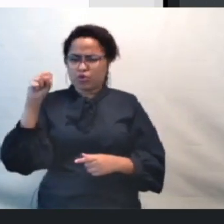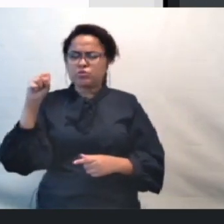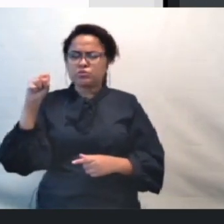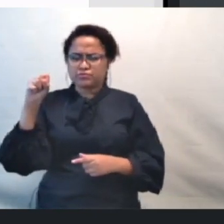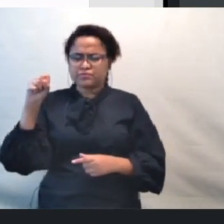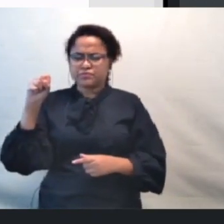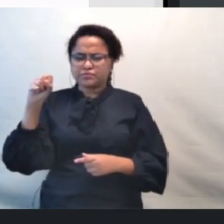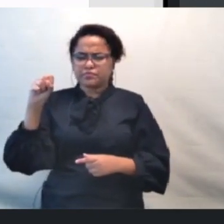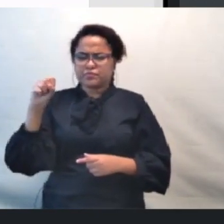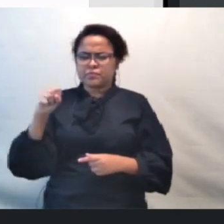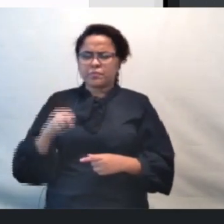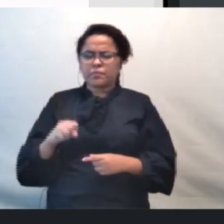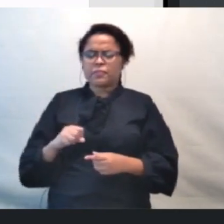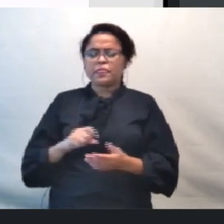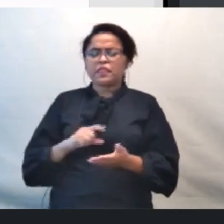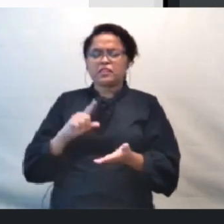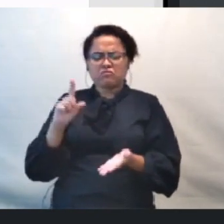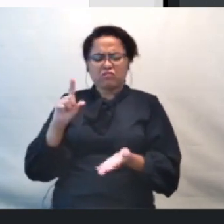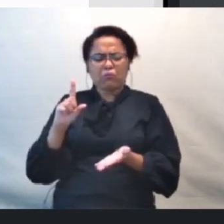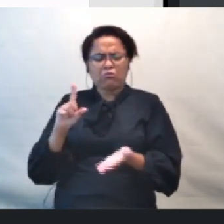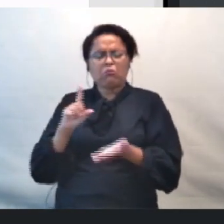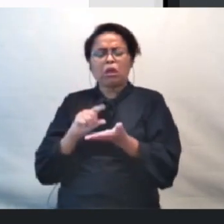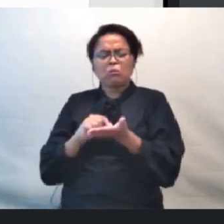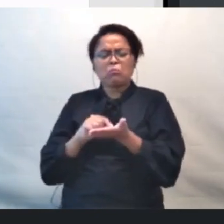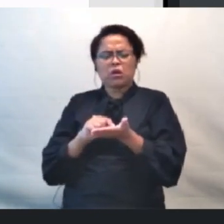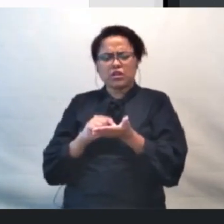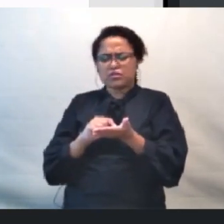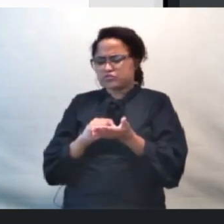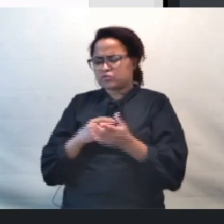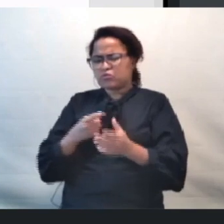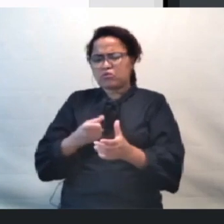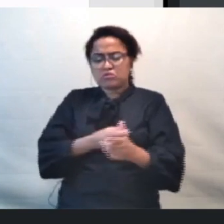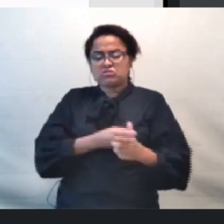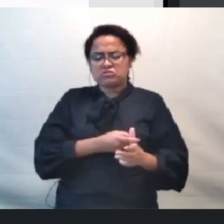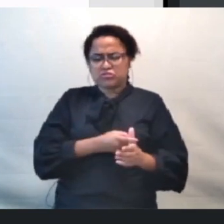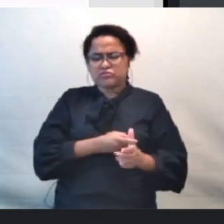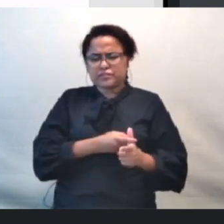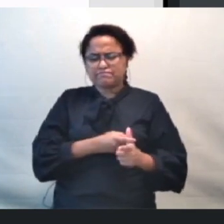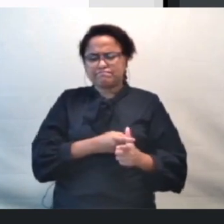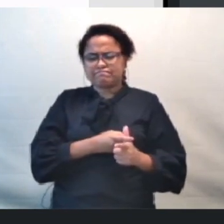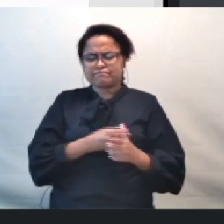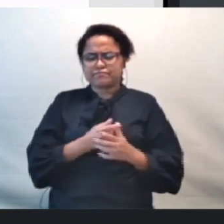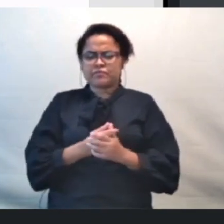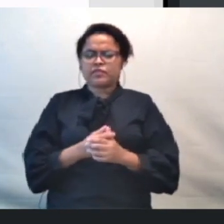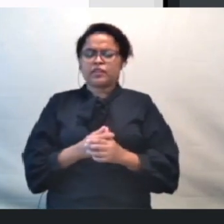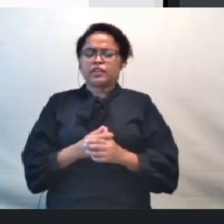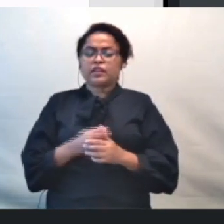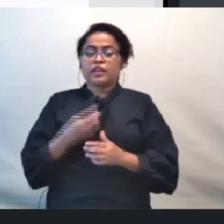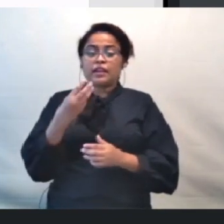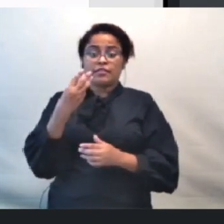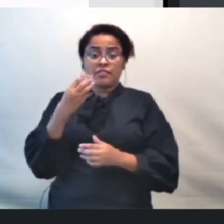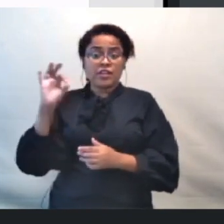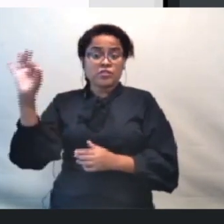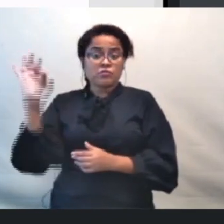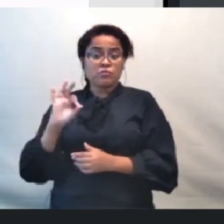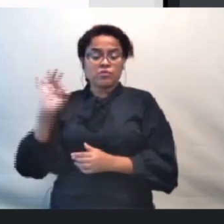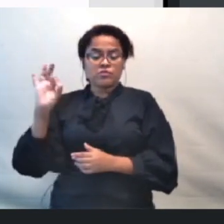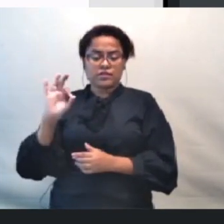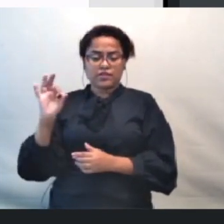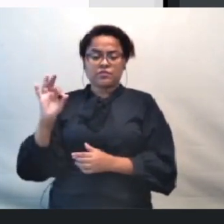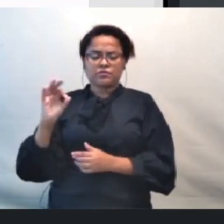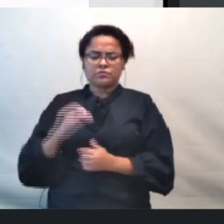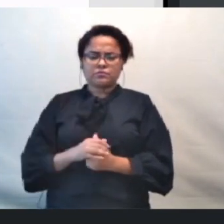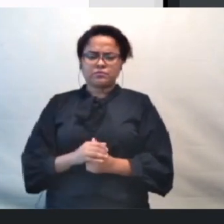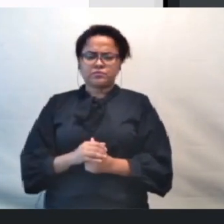temos um nível de endividamento muito baixo. E a captação via operação de crédito ficou em 3%.